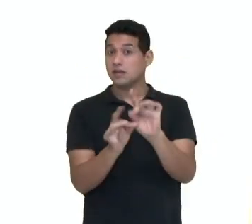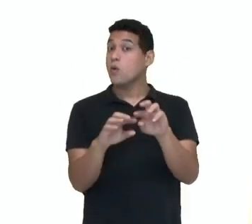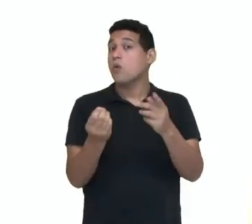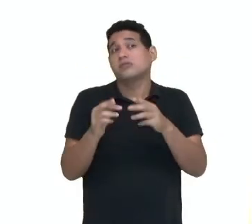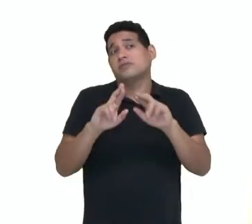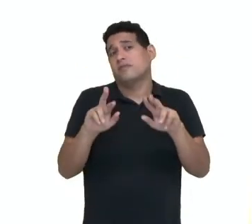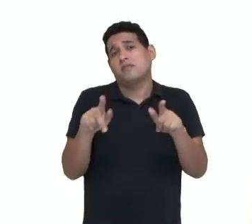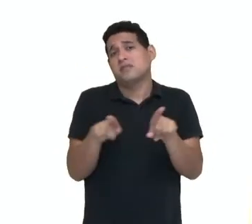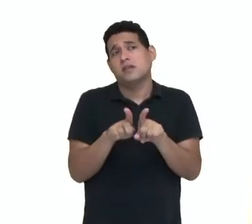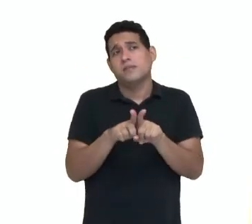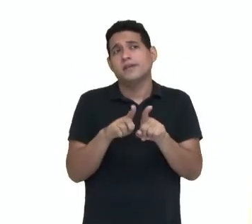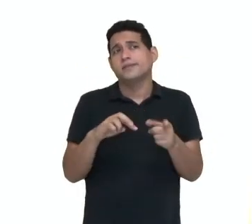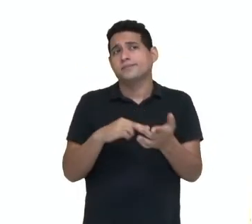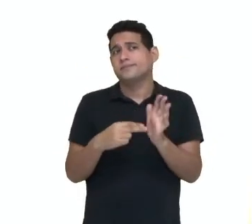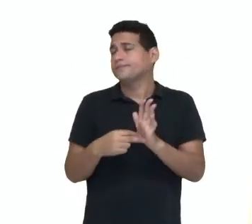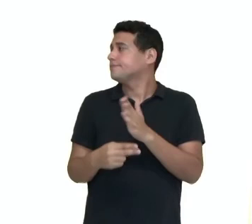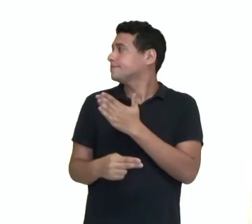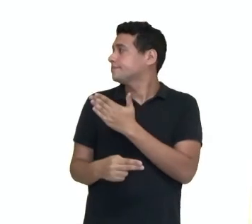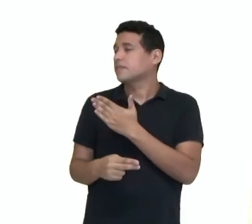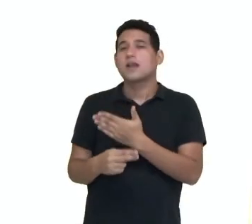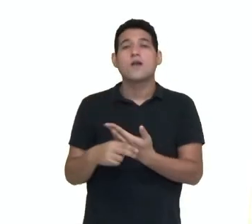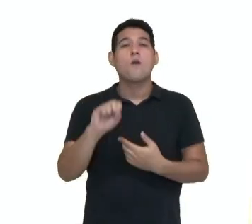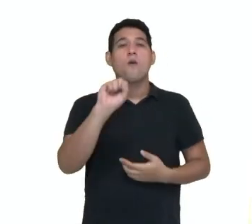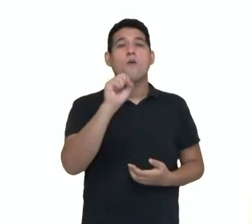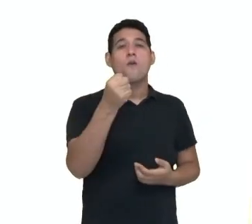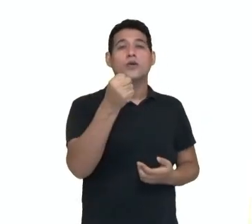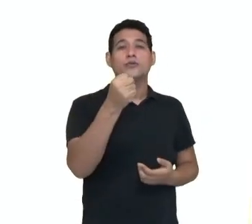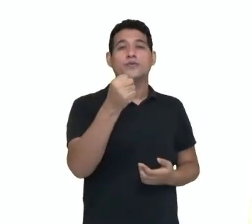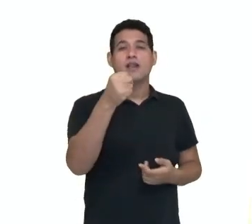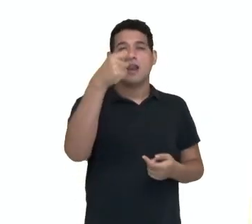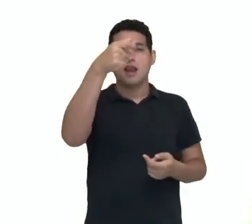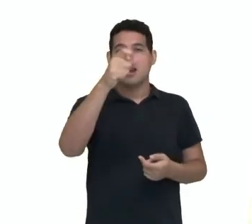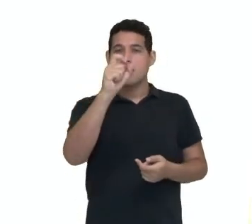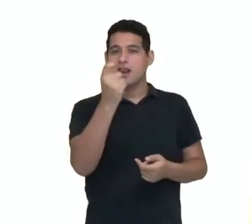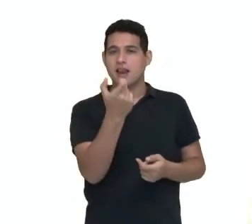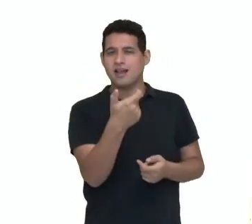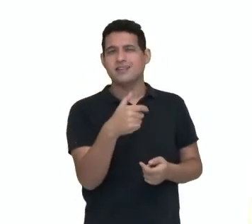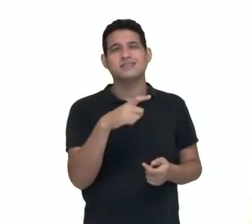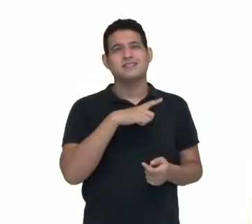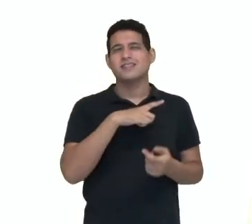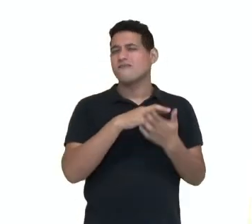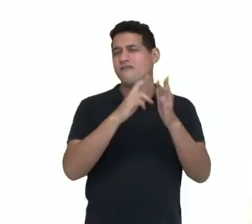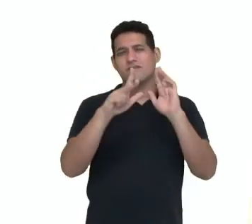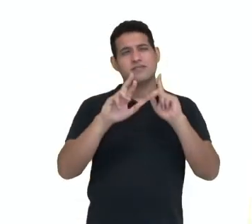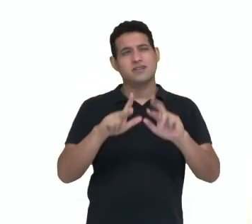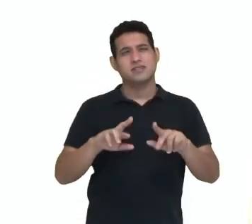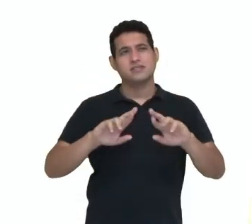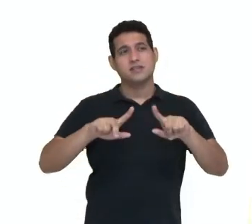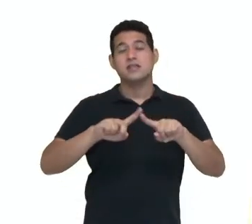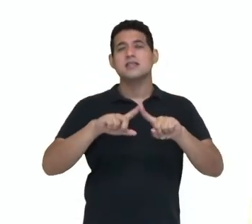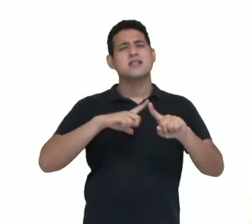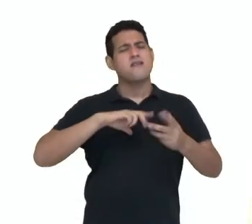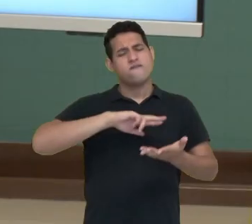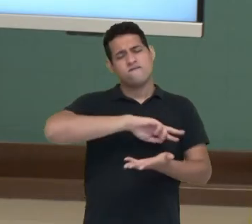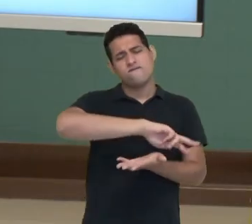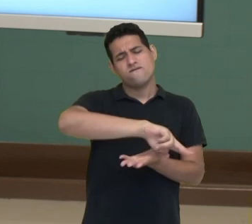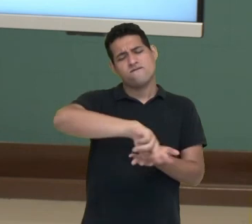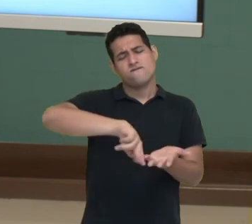tá bom? Isso aqui vai dar um octaedro, ó, formatos diferentes, formato de pirâmide e tal. Então assim, tem